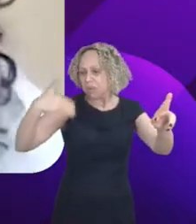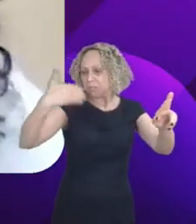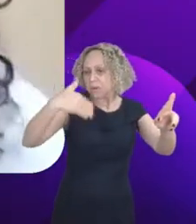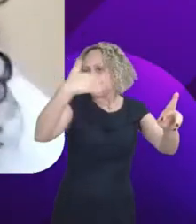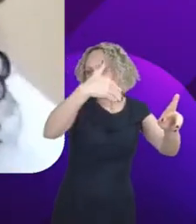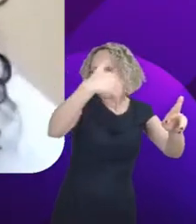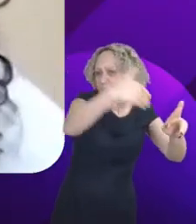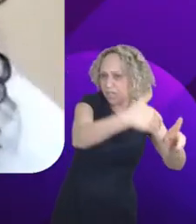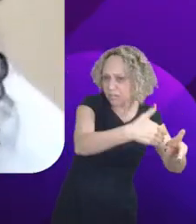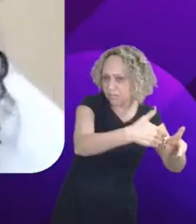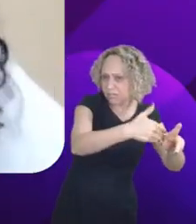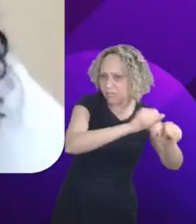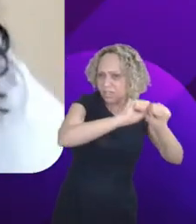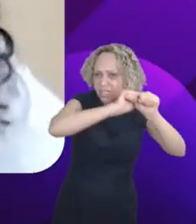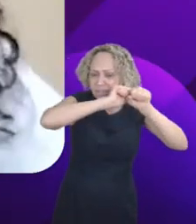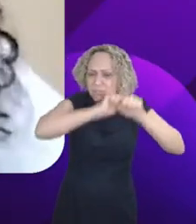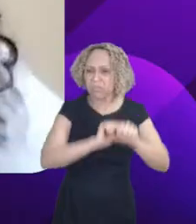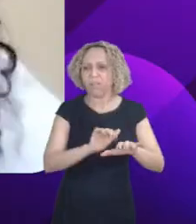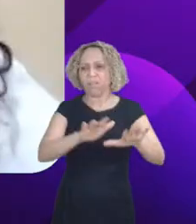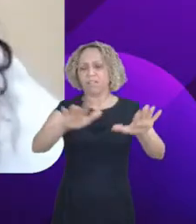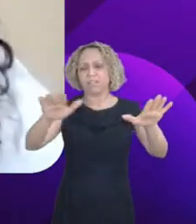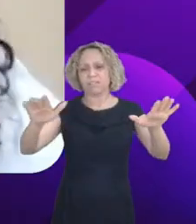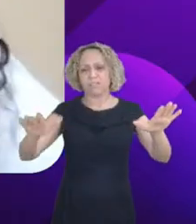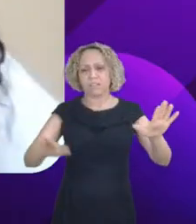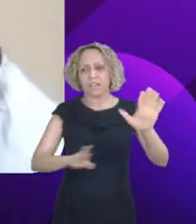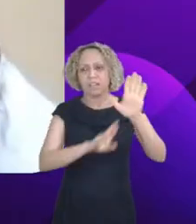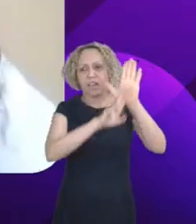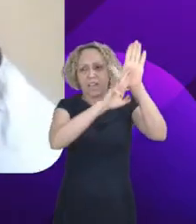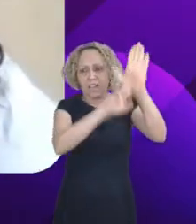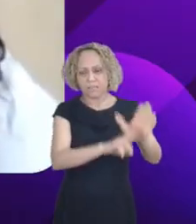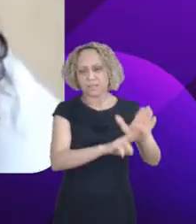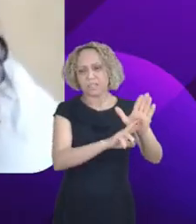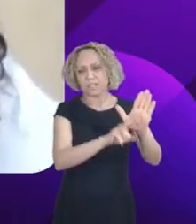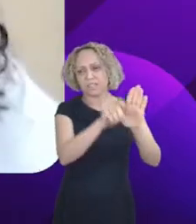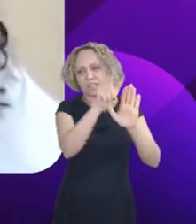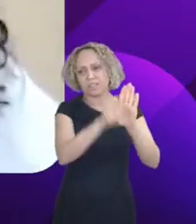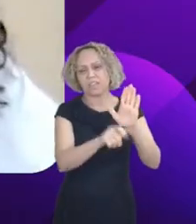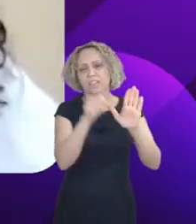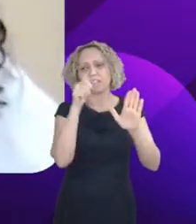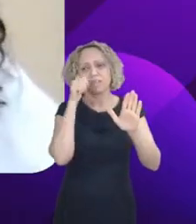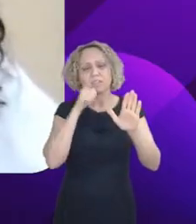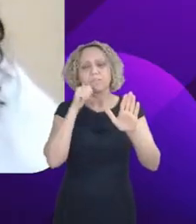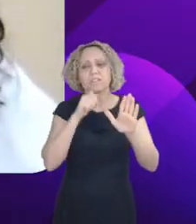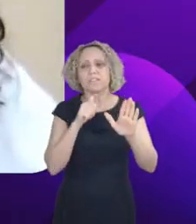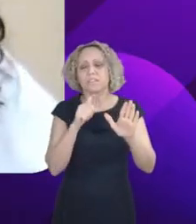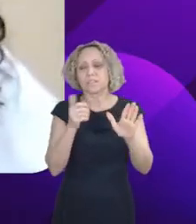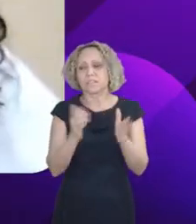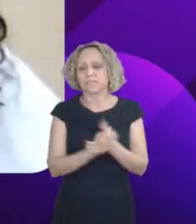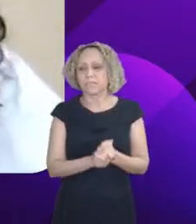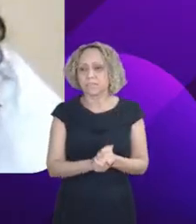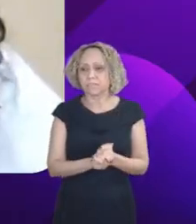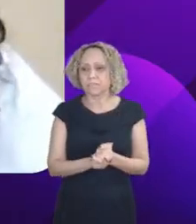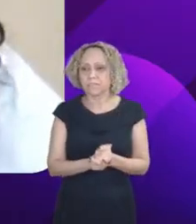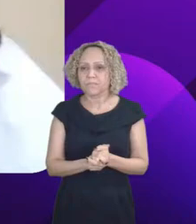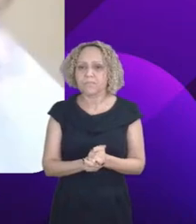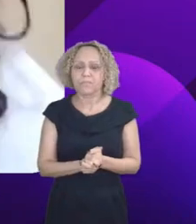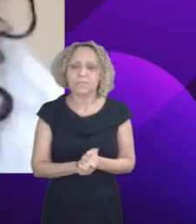esta representatividade feminina esteja nesses espaços de poder. Eu tenho uma